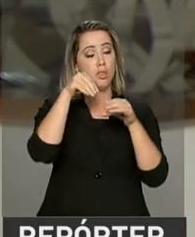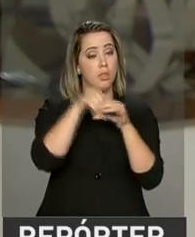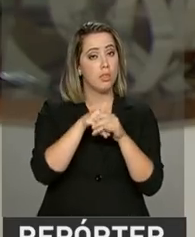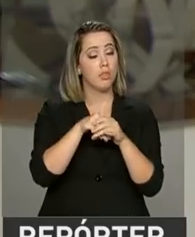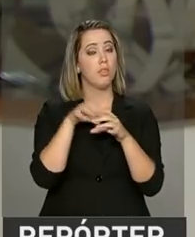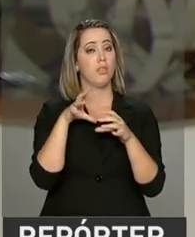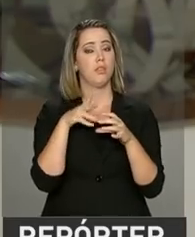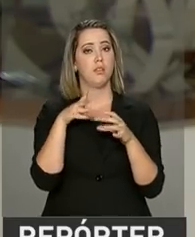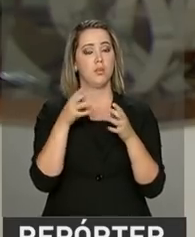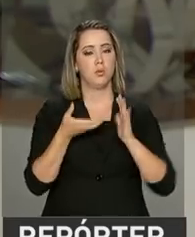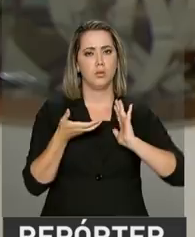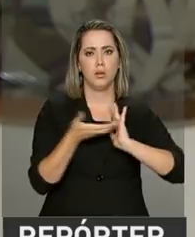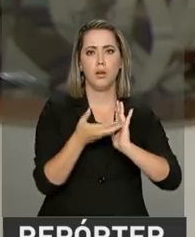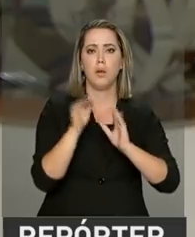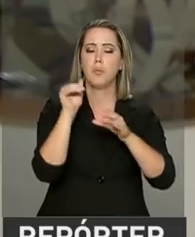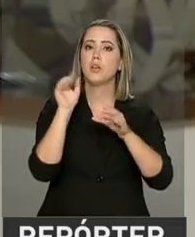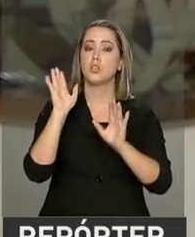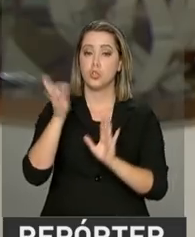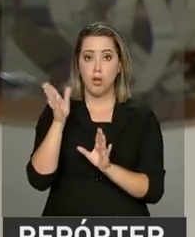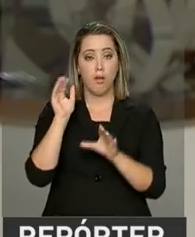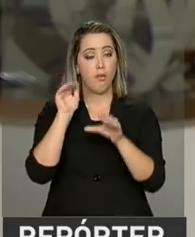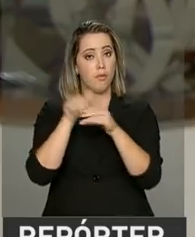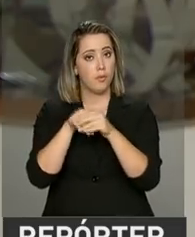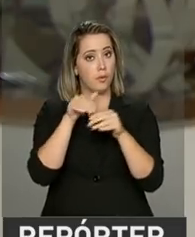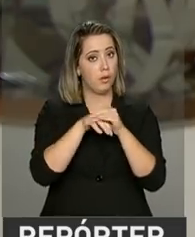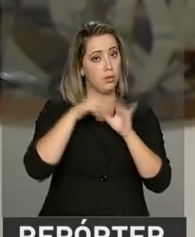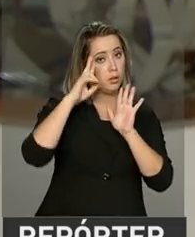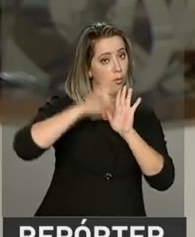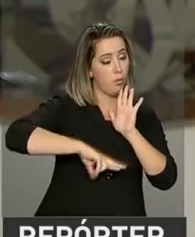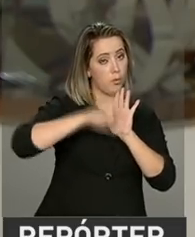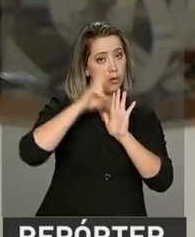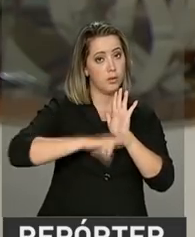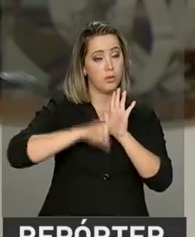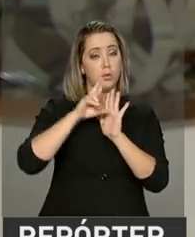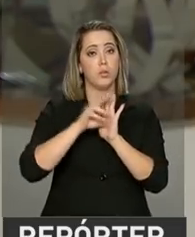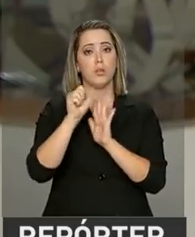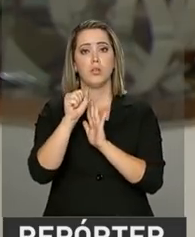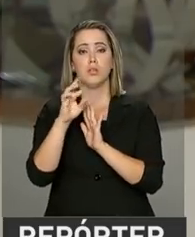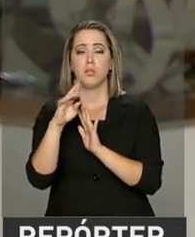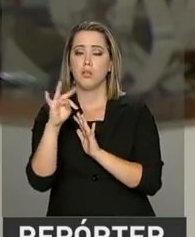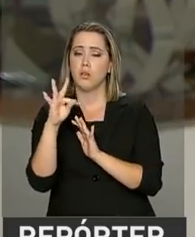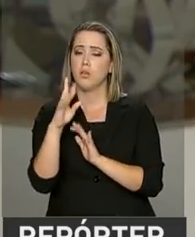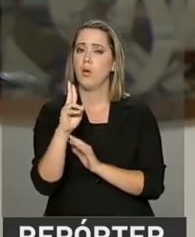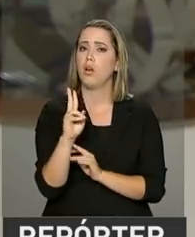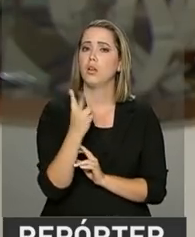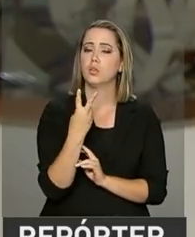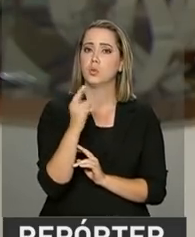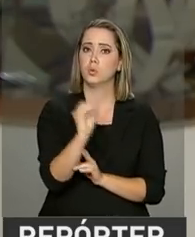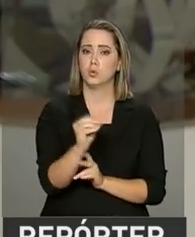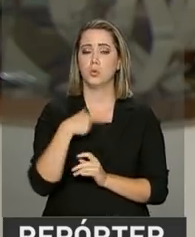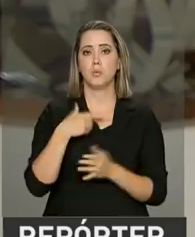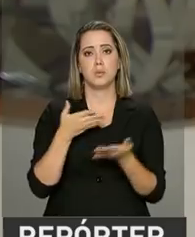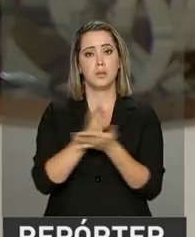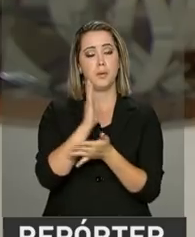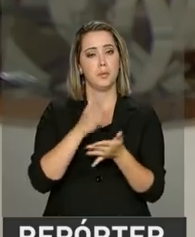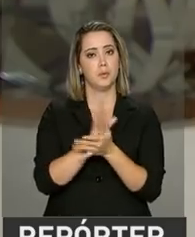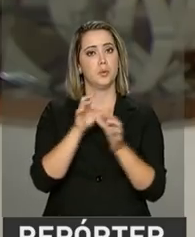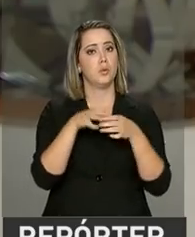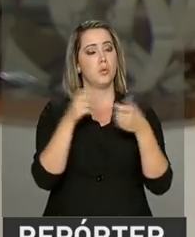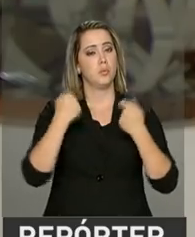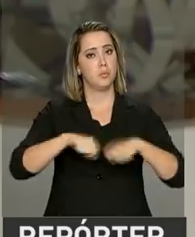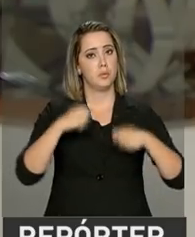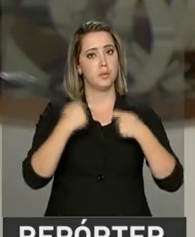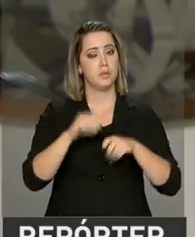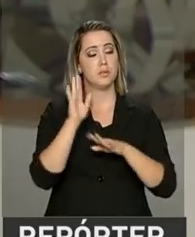estão reunidos para votar o relatório do deputado arthur maia para ser aprovado na comissão é necessário o